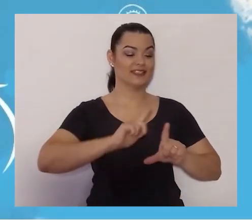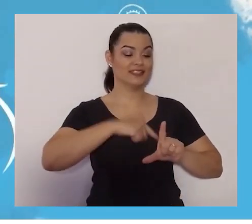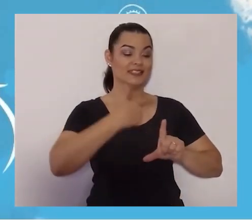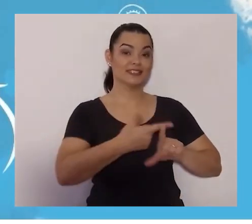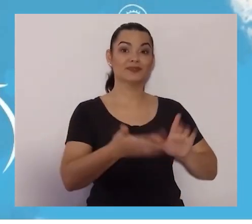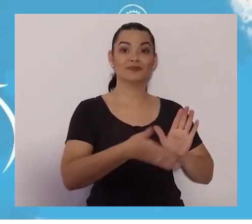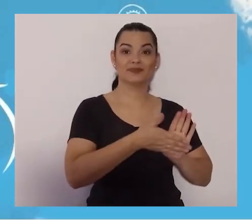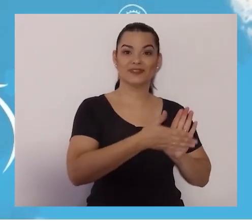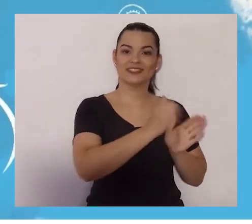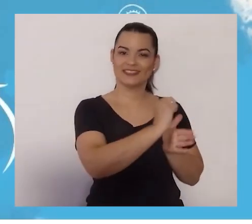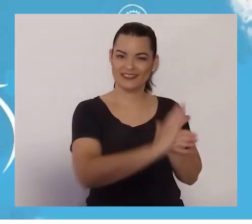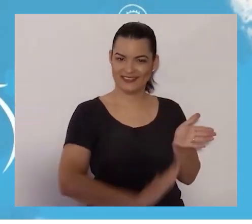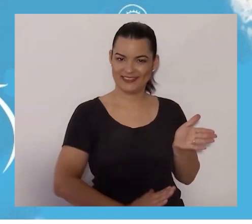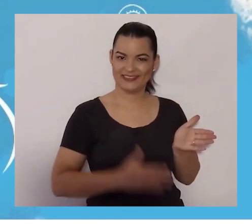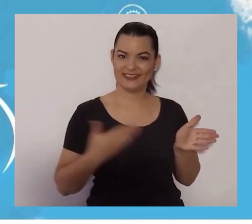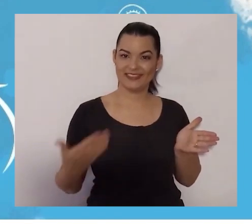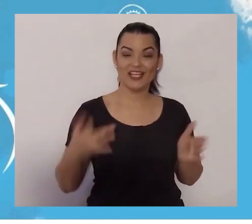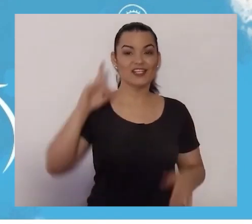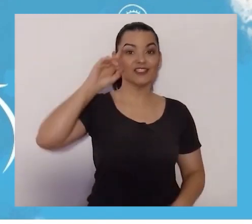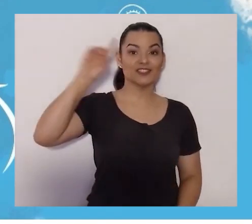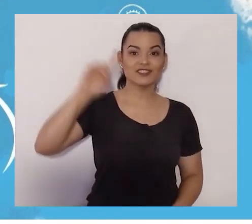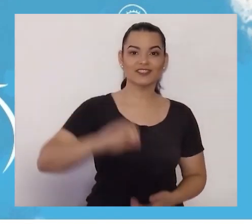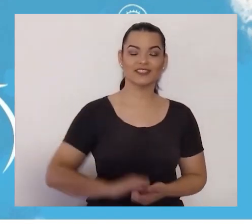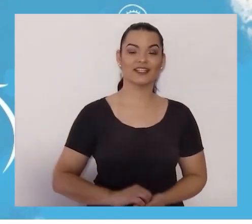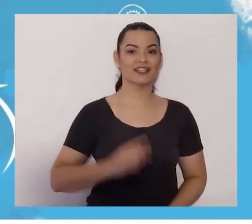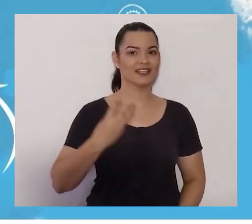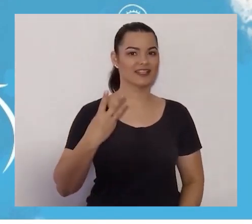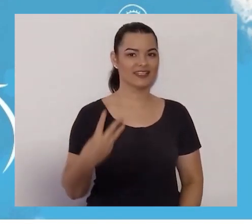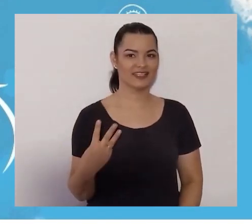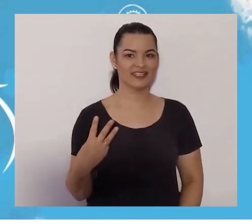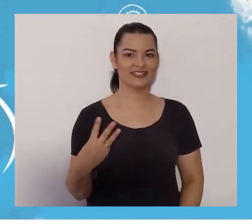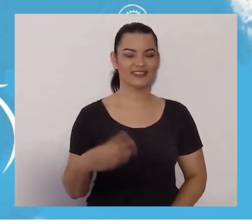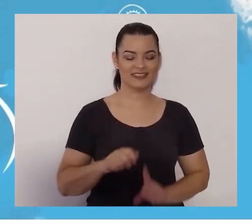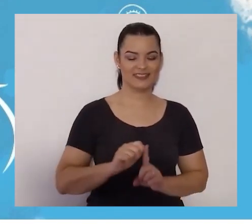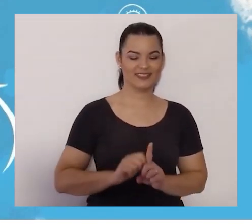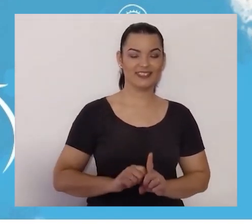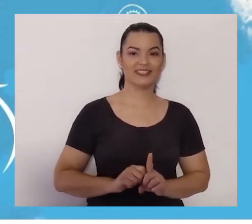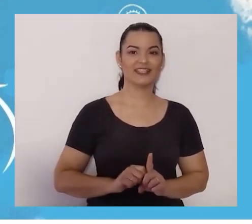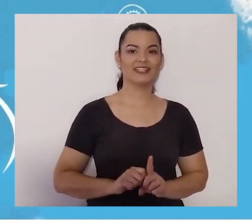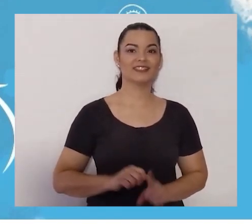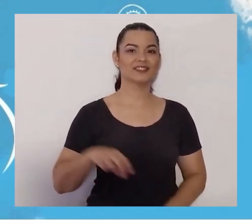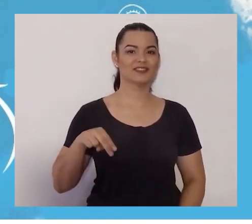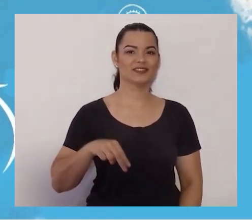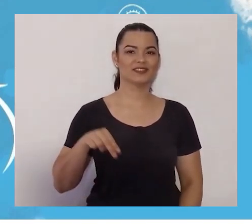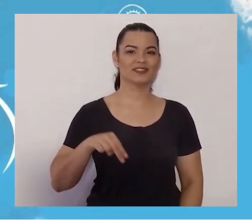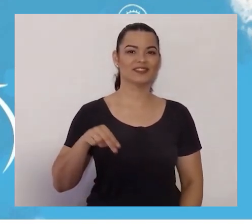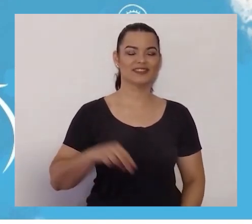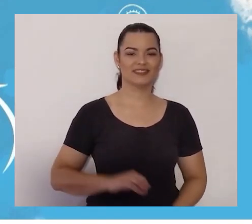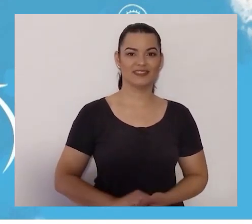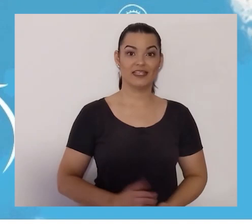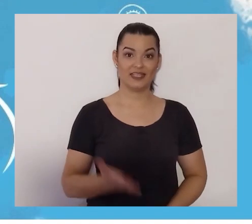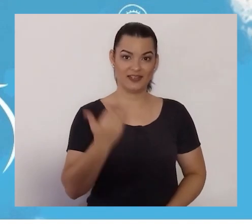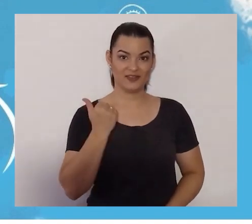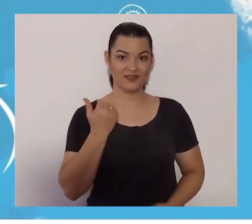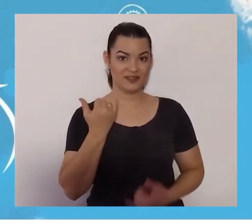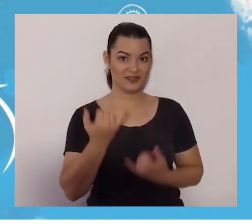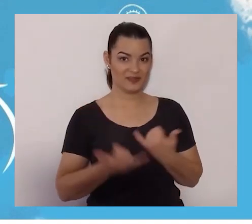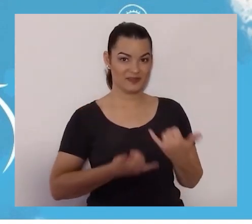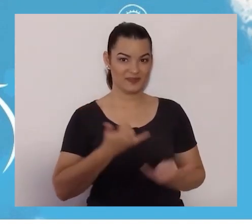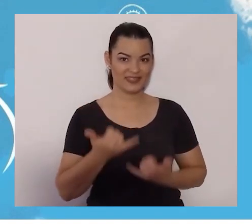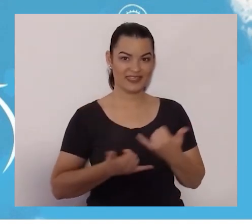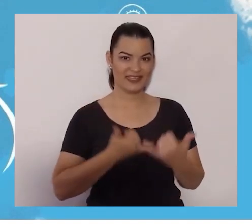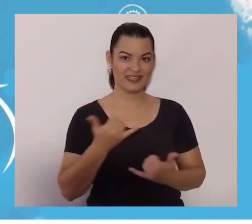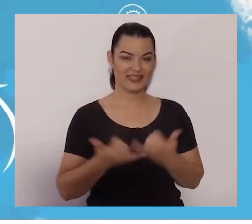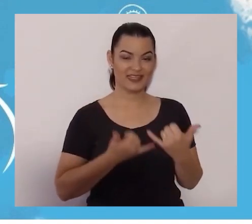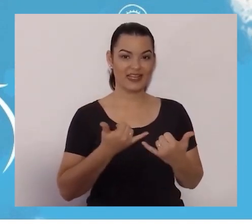Além das letras, proposta do dia. Data: 3/11, 3 de novembro. Vamos brincar de